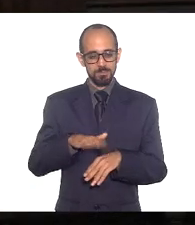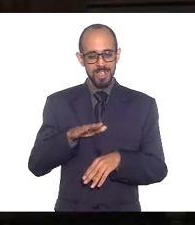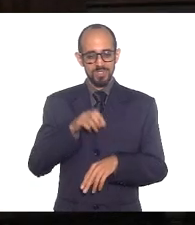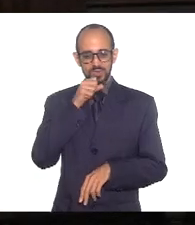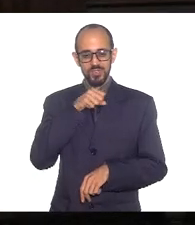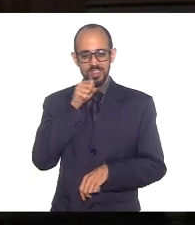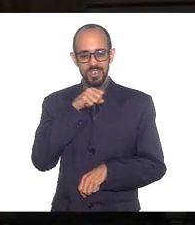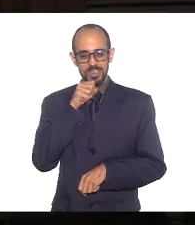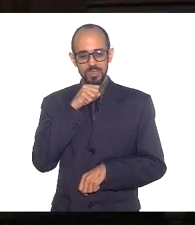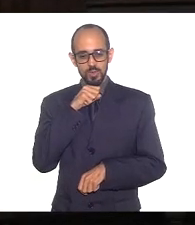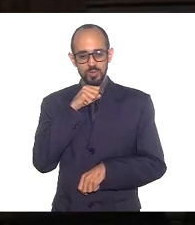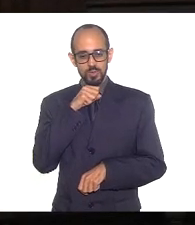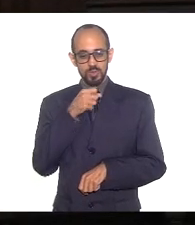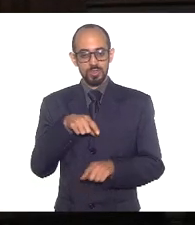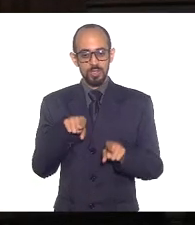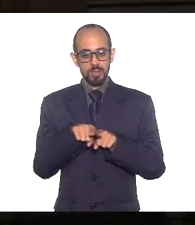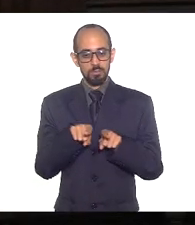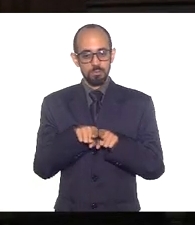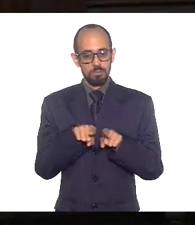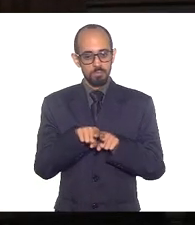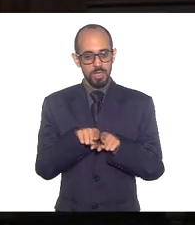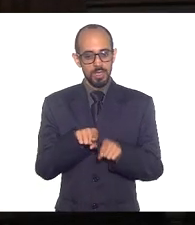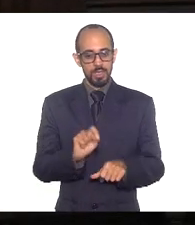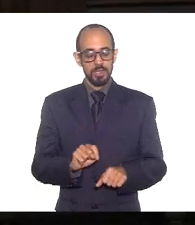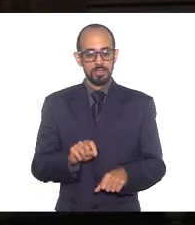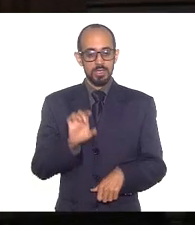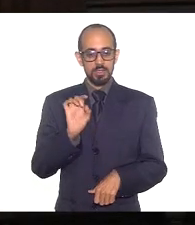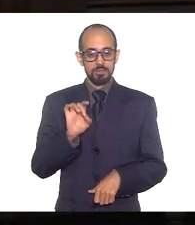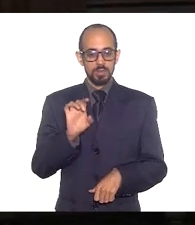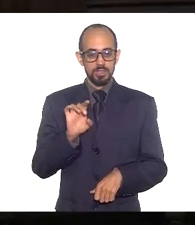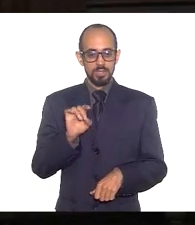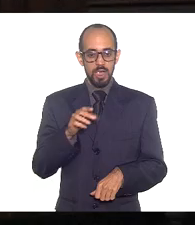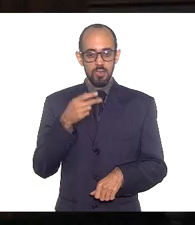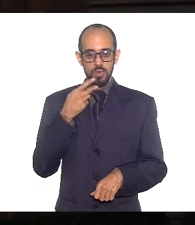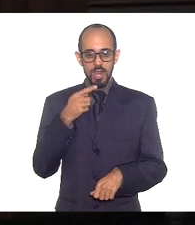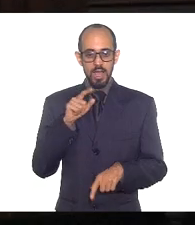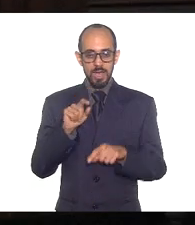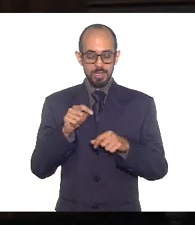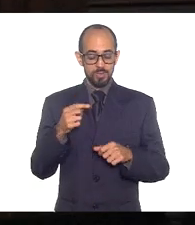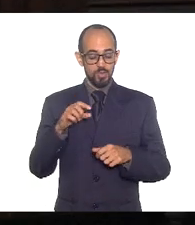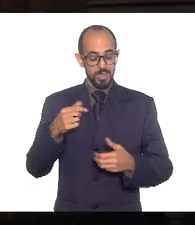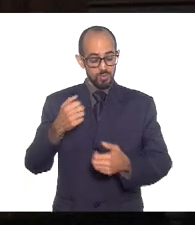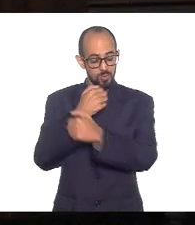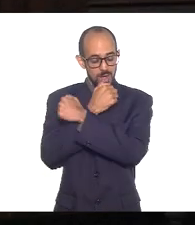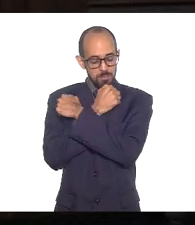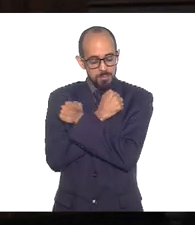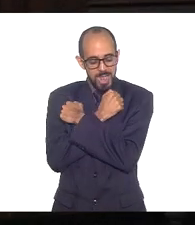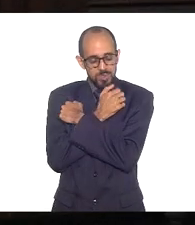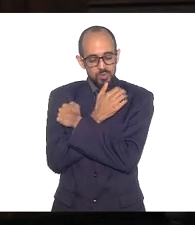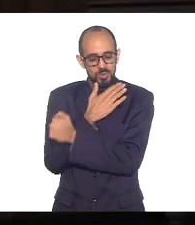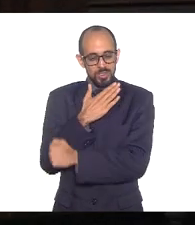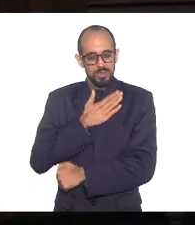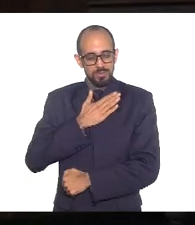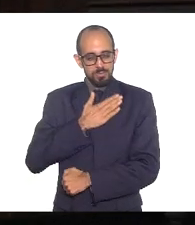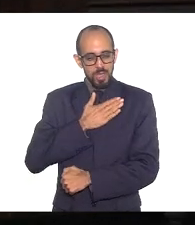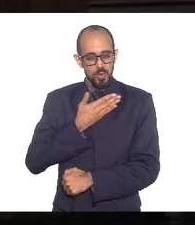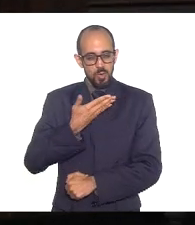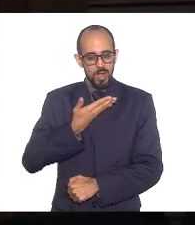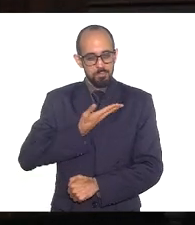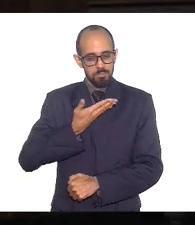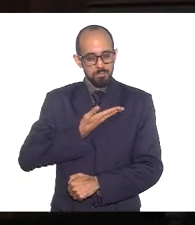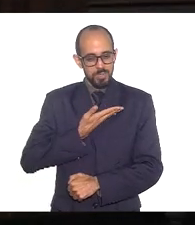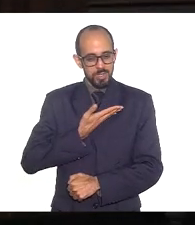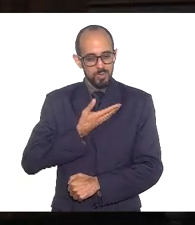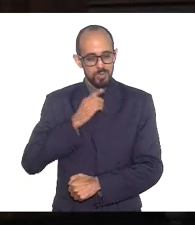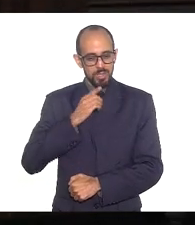e agradecer também especial que esteja aqui para me dar um abraço meu companheiro deputado